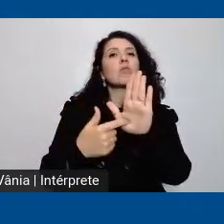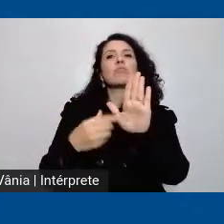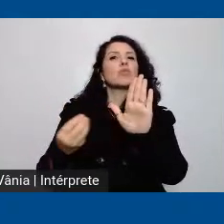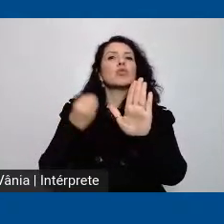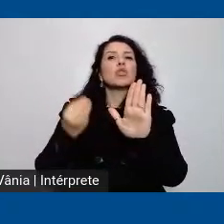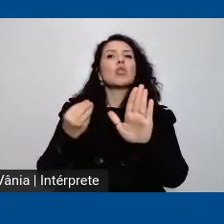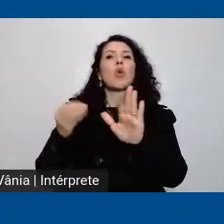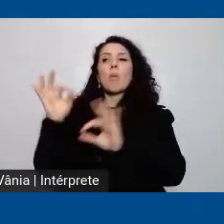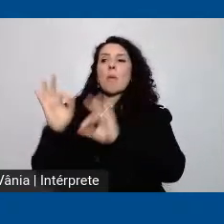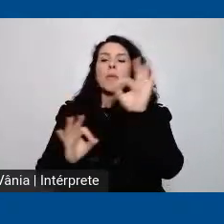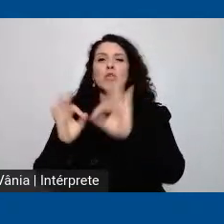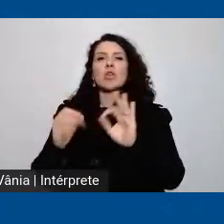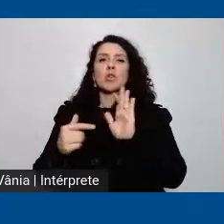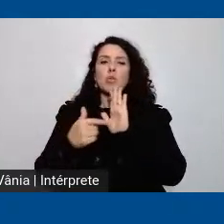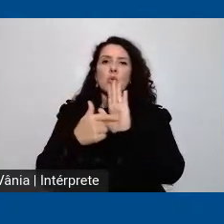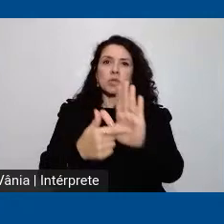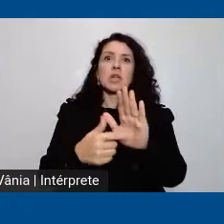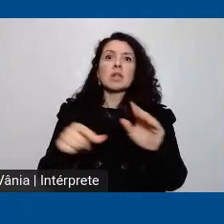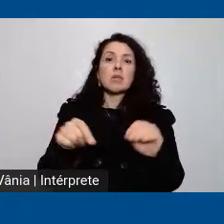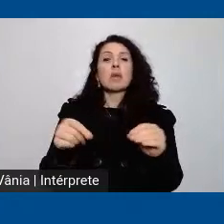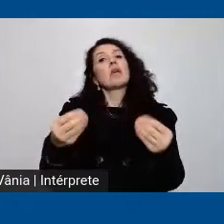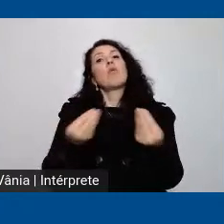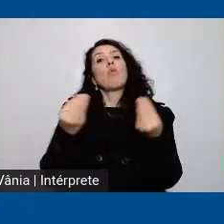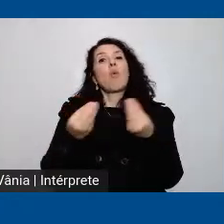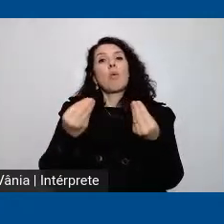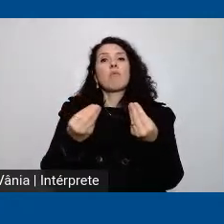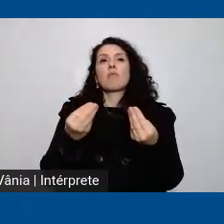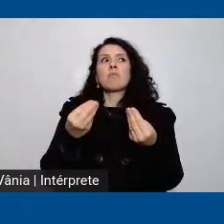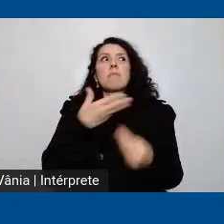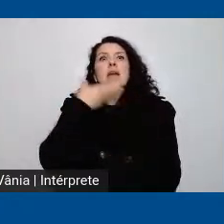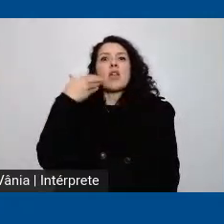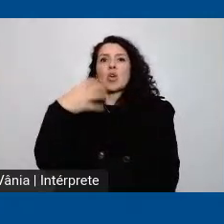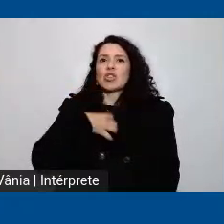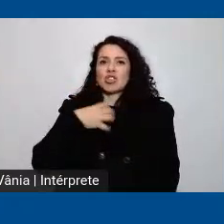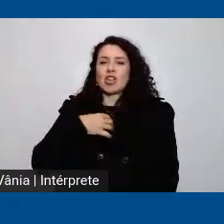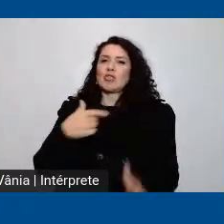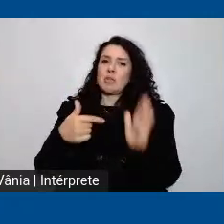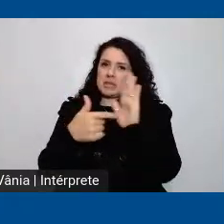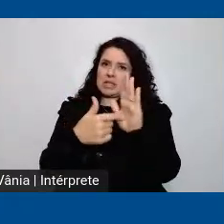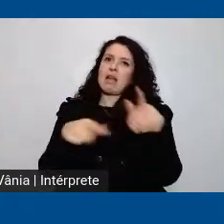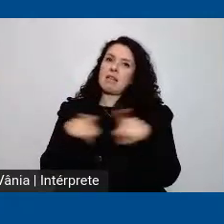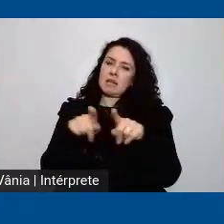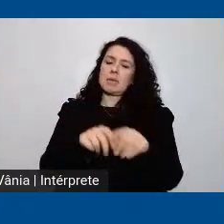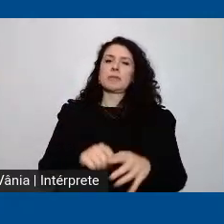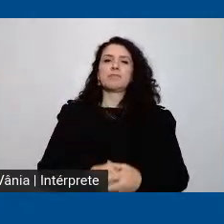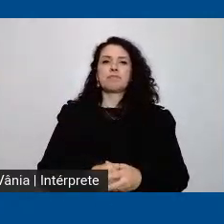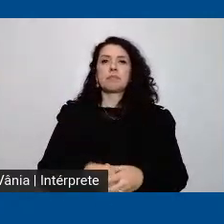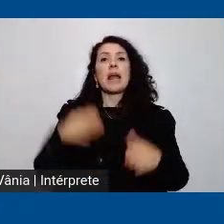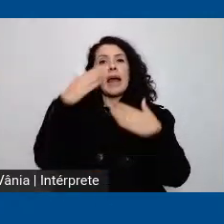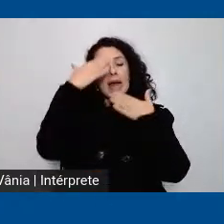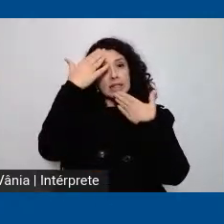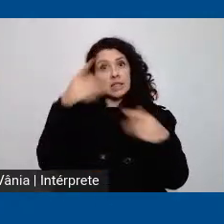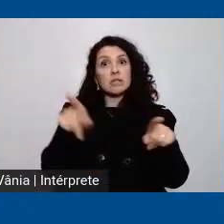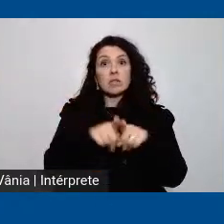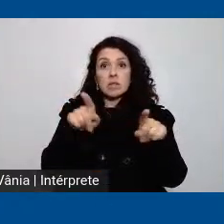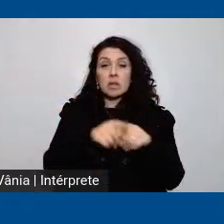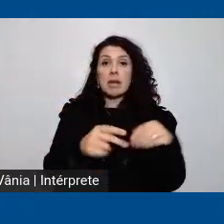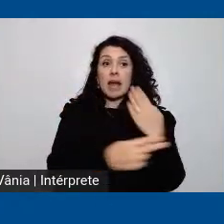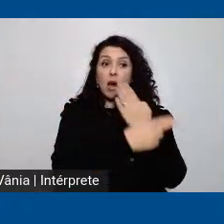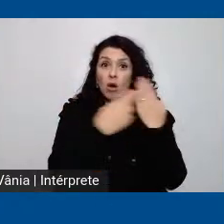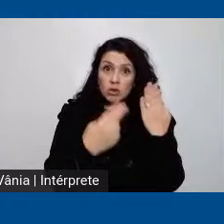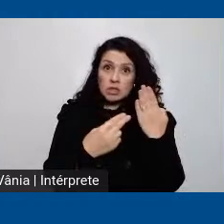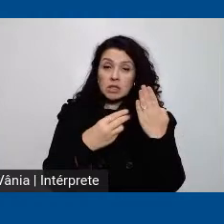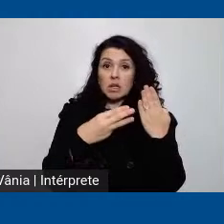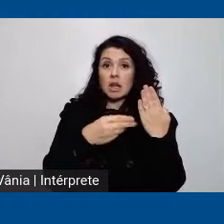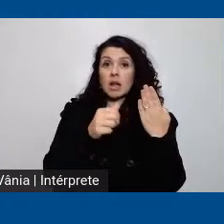e por nos ensinar, na verdade, a melhor forma de apresentá-lo. Eu agradeço também aos nossos autores convidados, Marinês